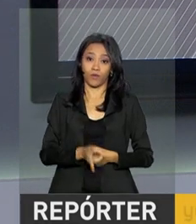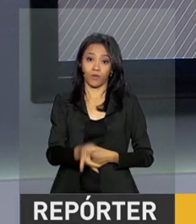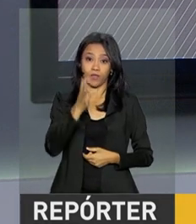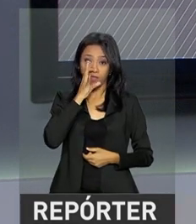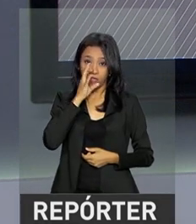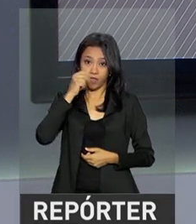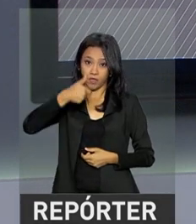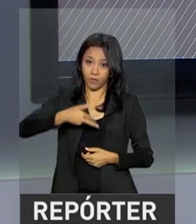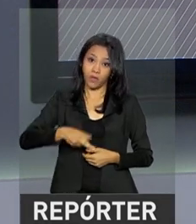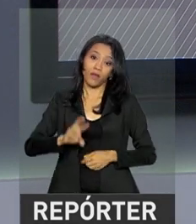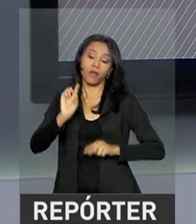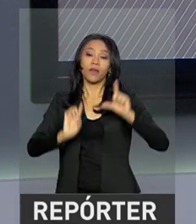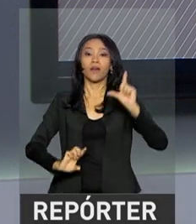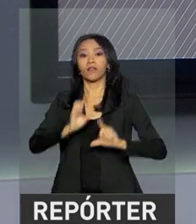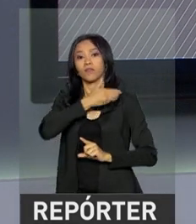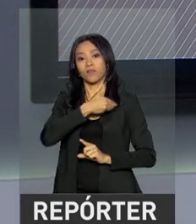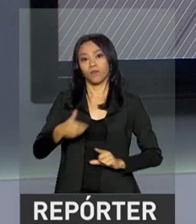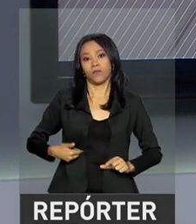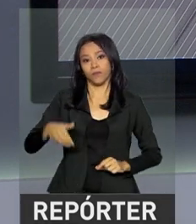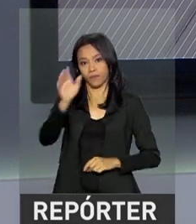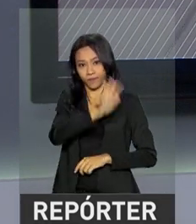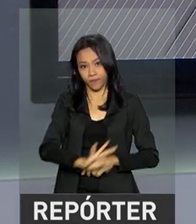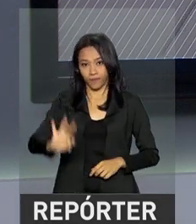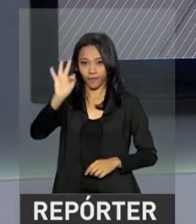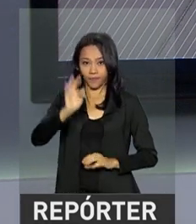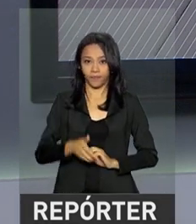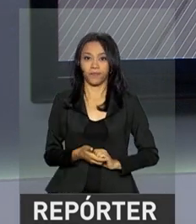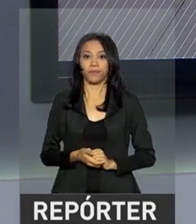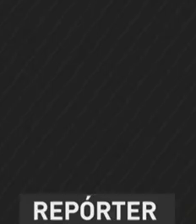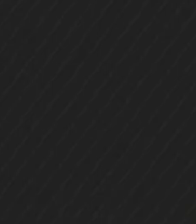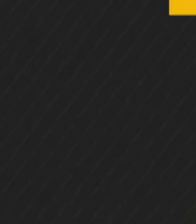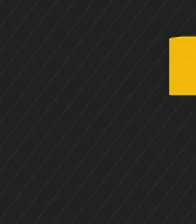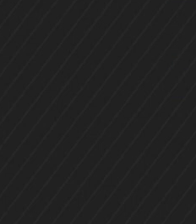continue com a gente na nbr a tv do governo federal